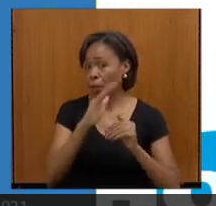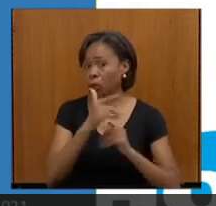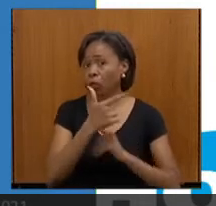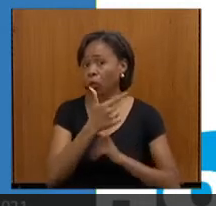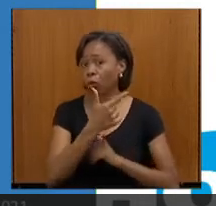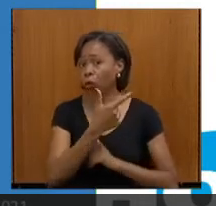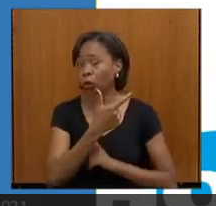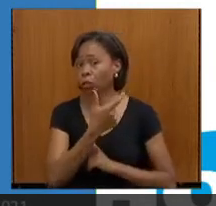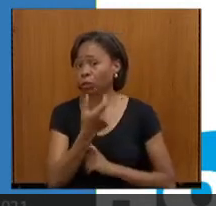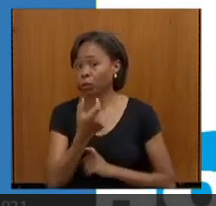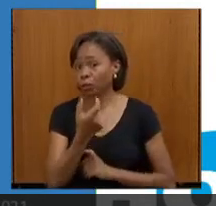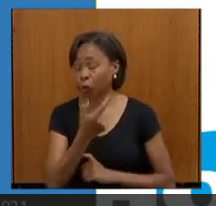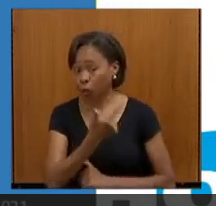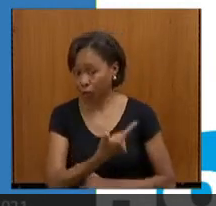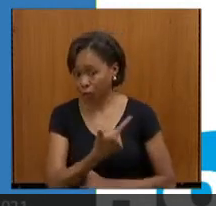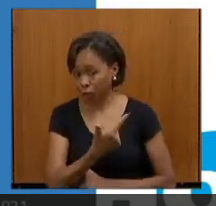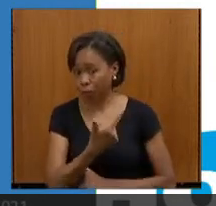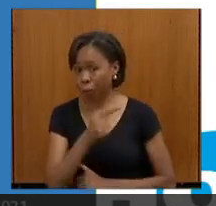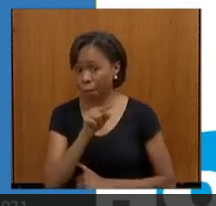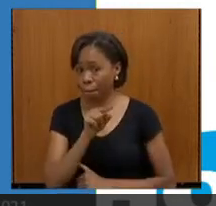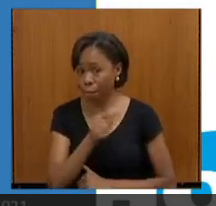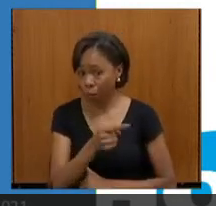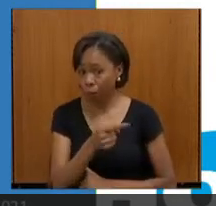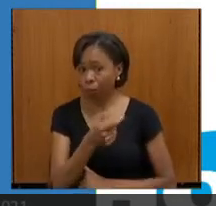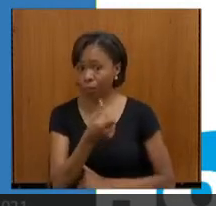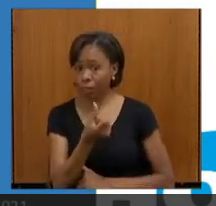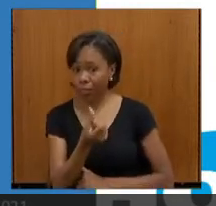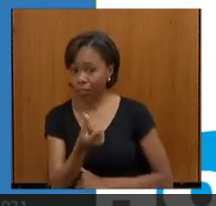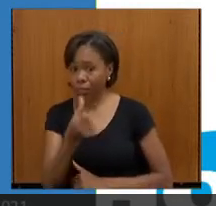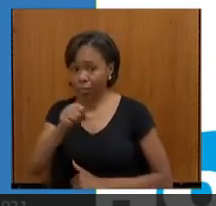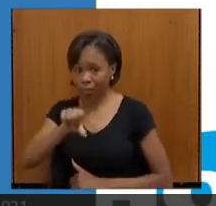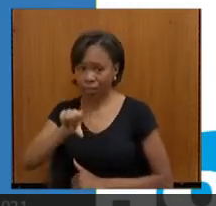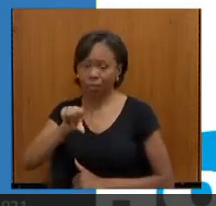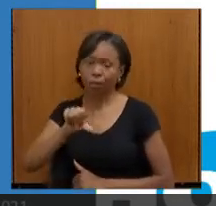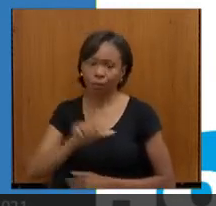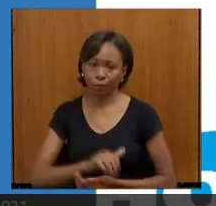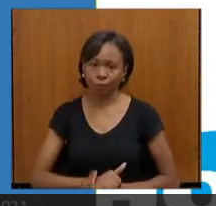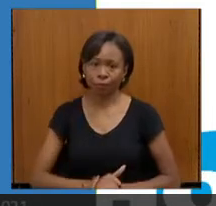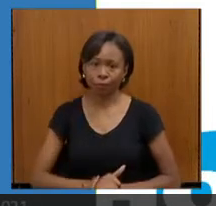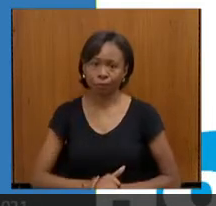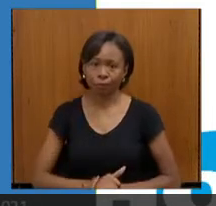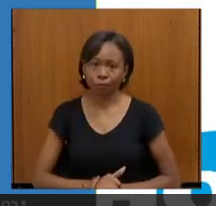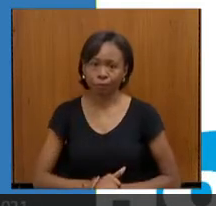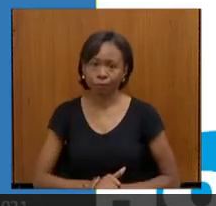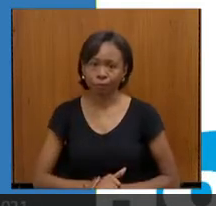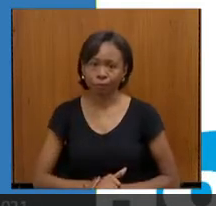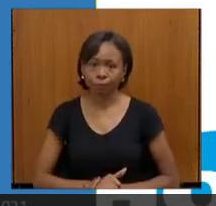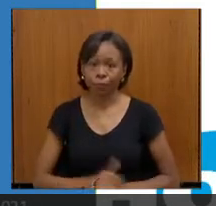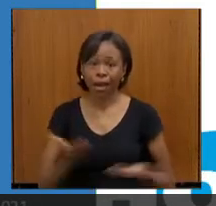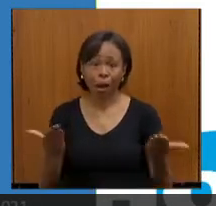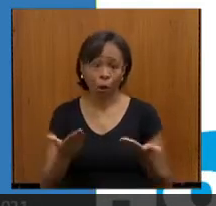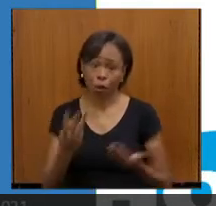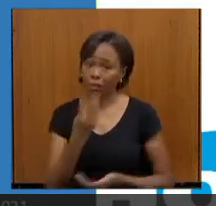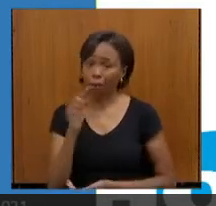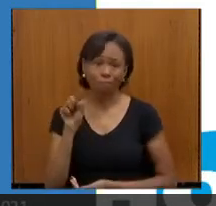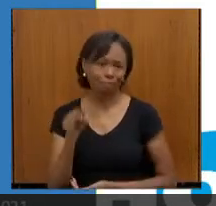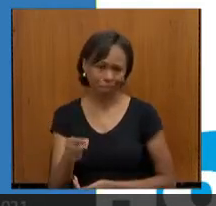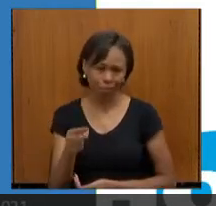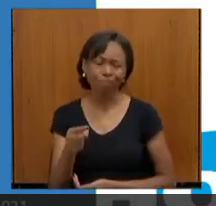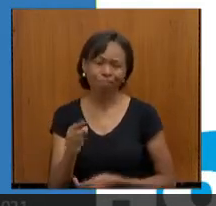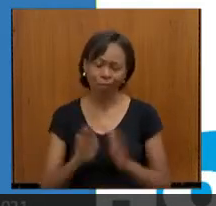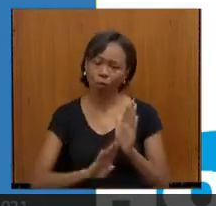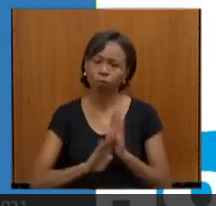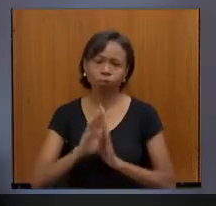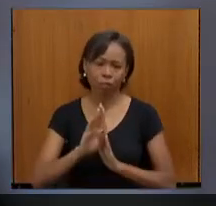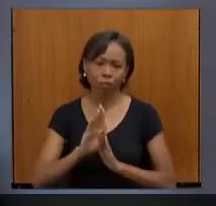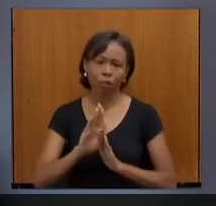2.619. Esse slide ainda está na disponível. Agora nós estamos em 3.000. E nós tivemos o grande pico no